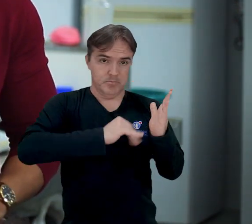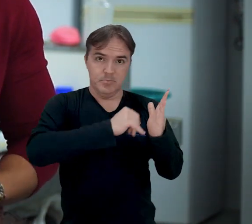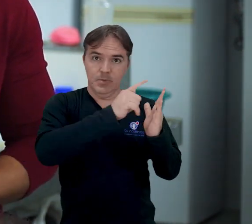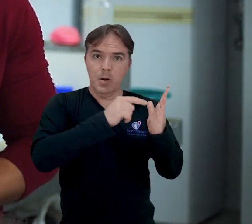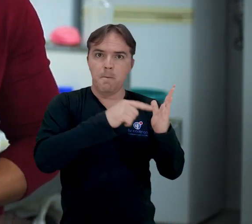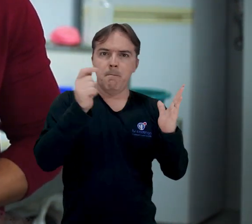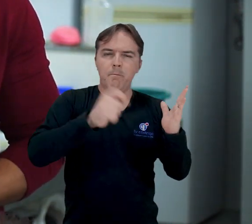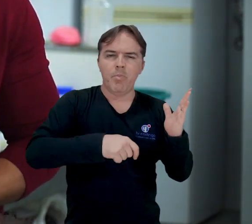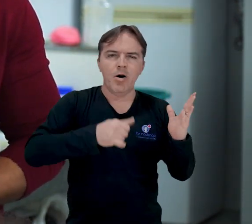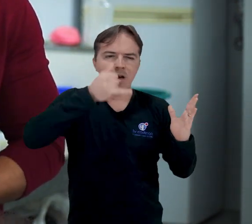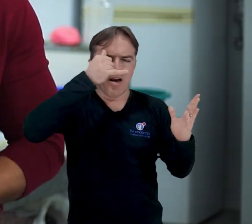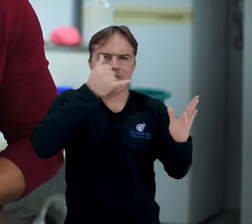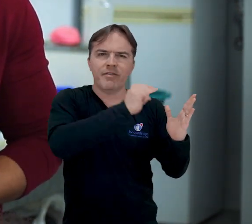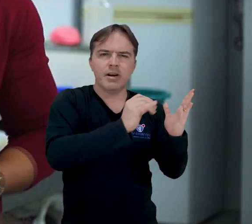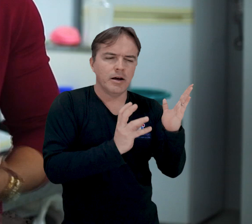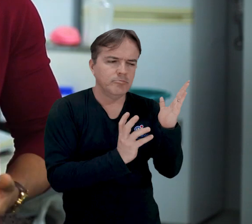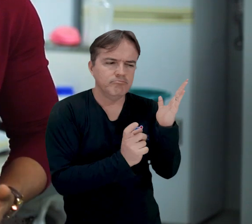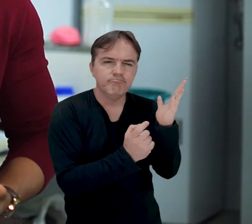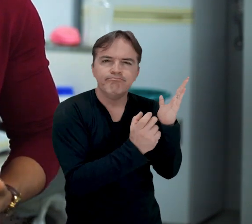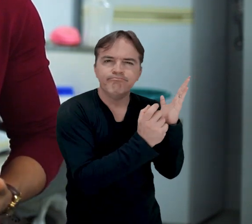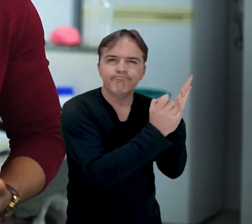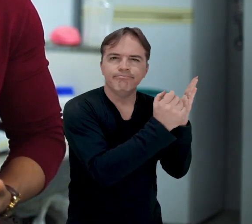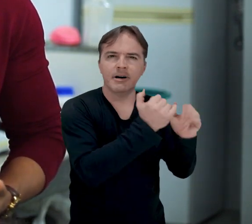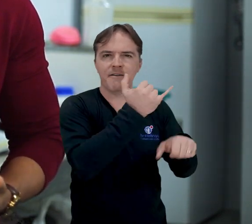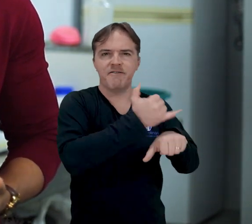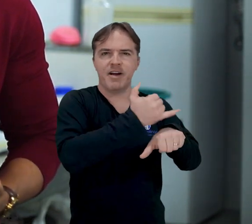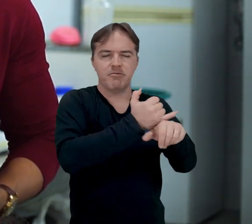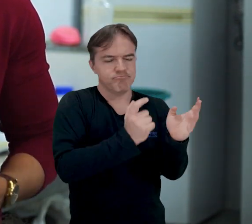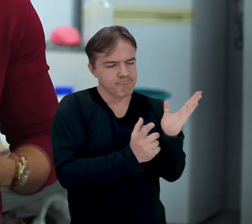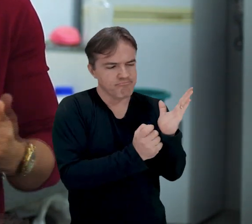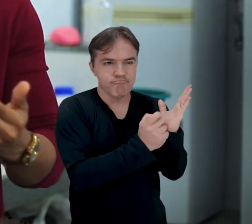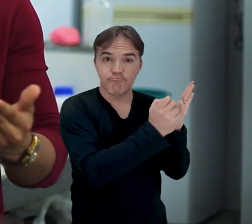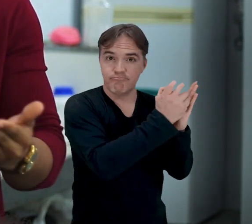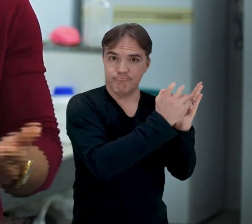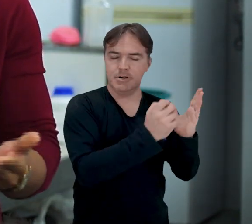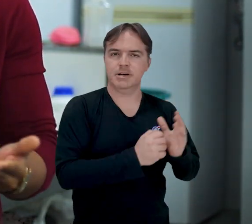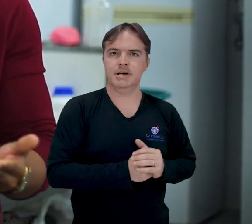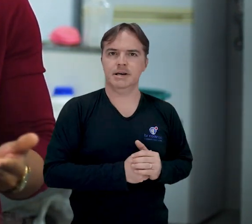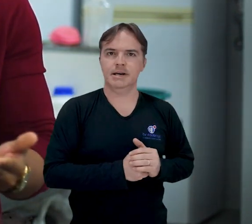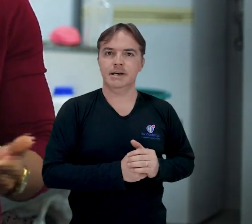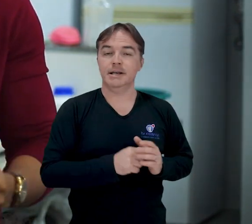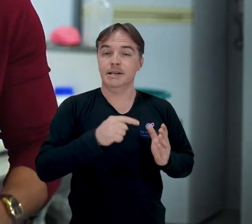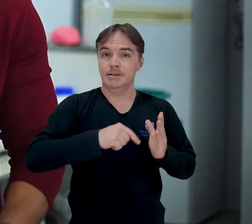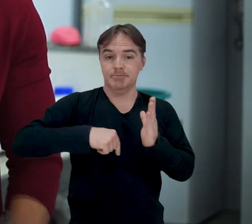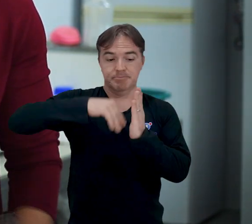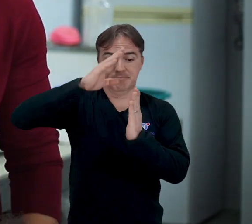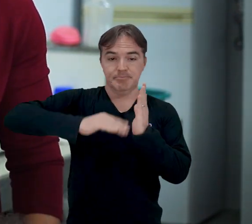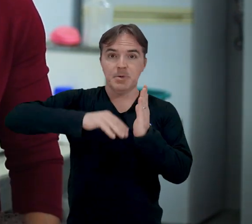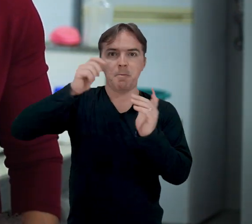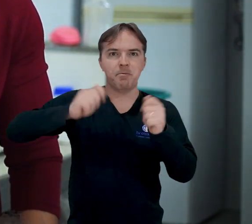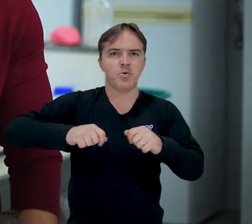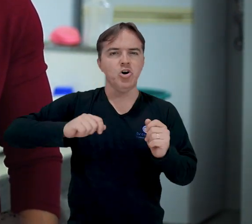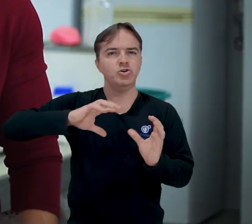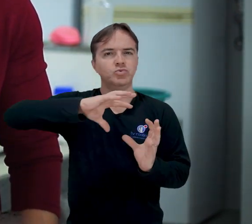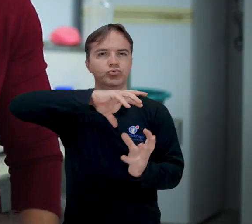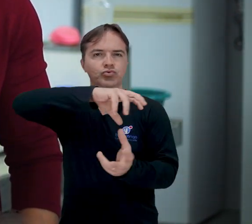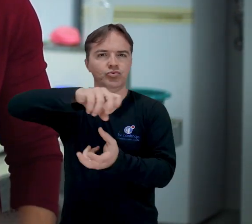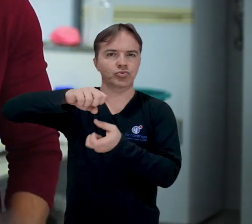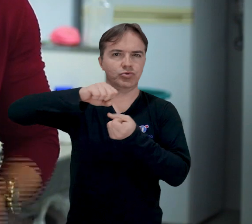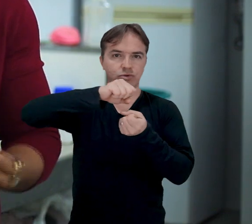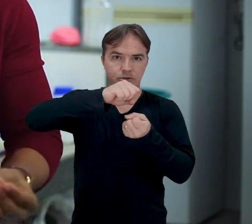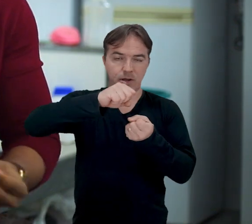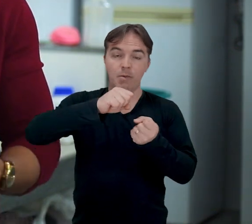e oxidação em metais. O estudo analisou como essa alternativa sustentável pode aumentar a vida útil